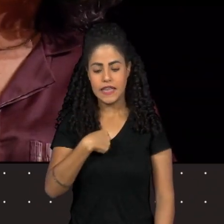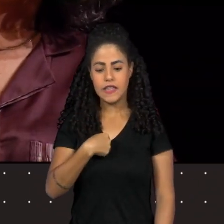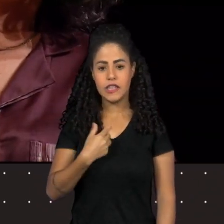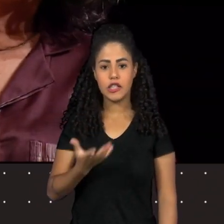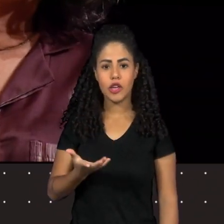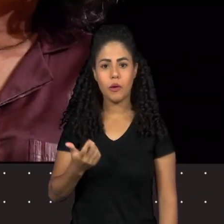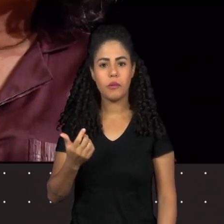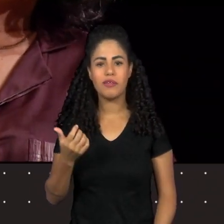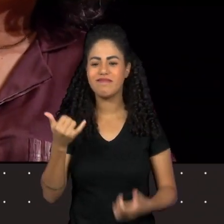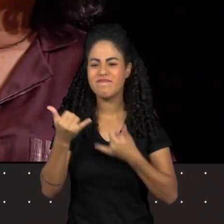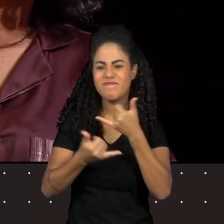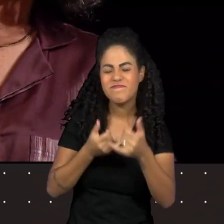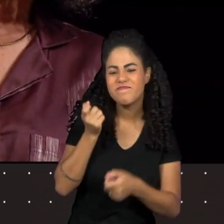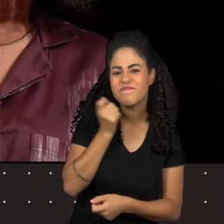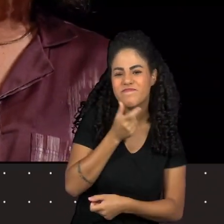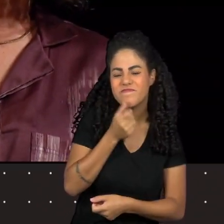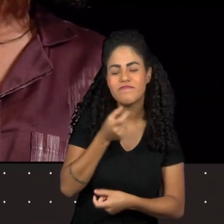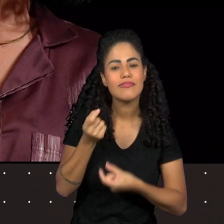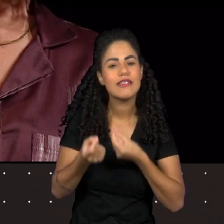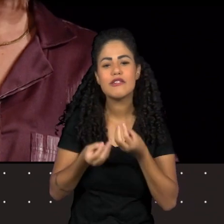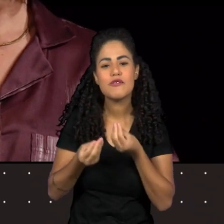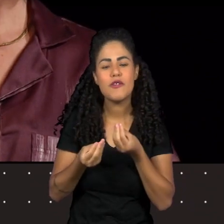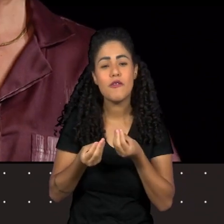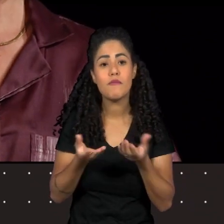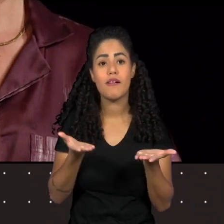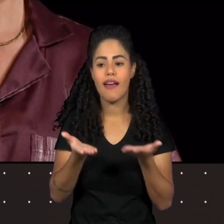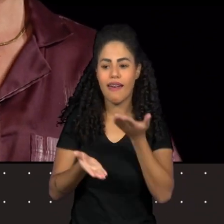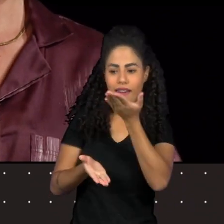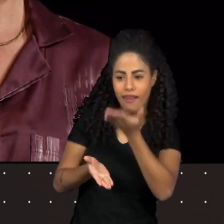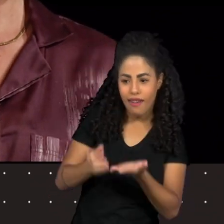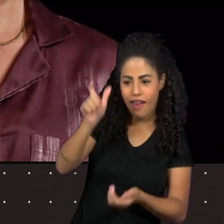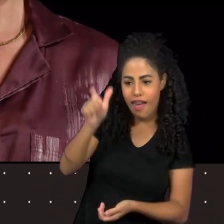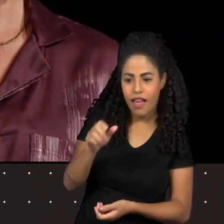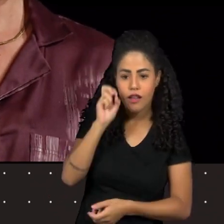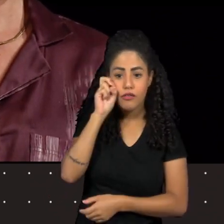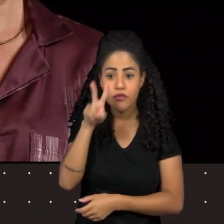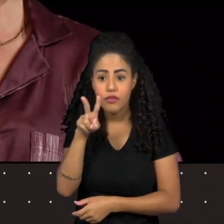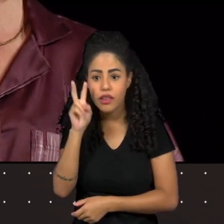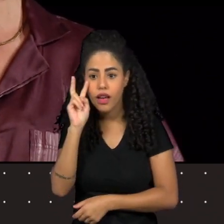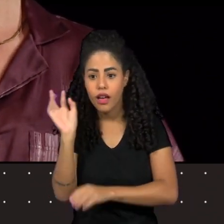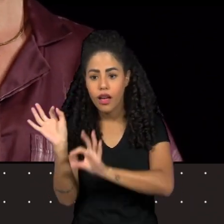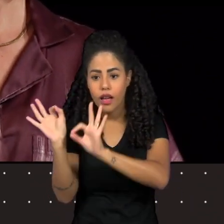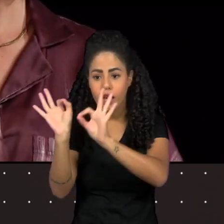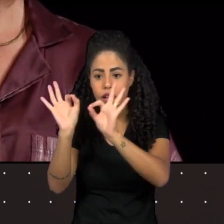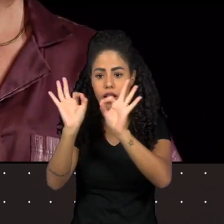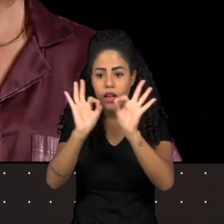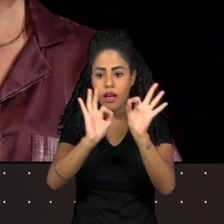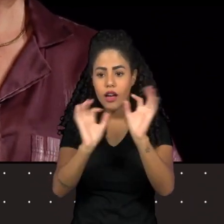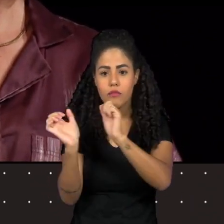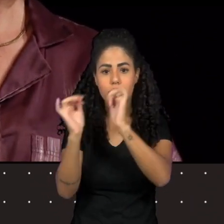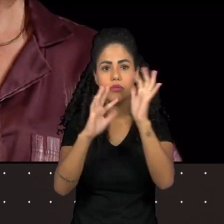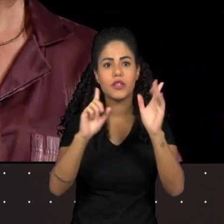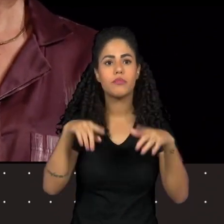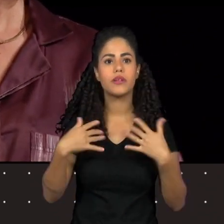Eu brincava com ela que ela tem uma... Ela via a cena e ela logo em seguida fazia